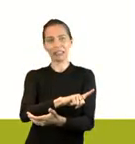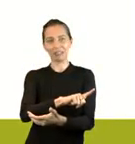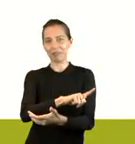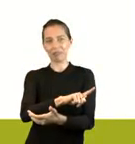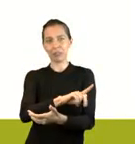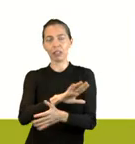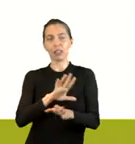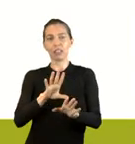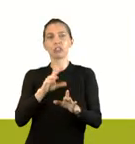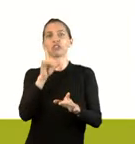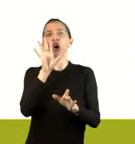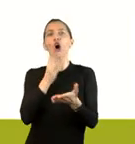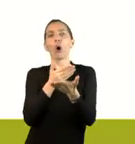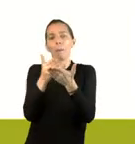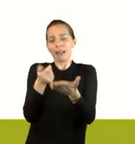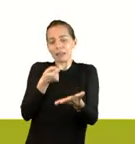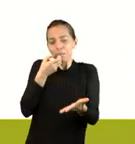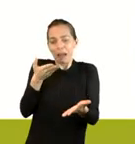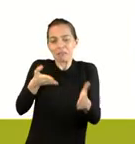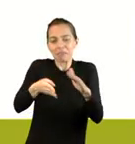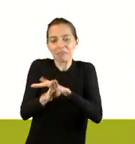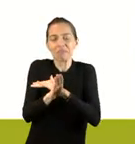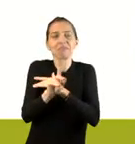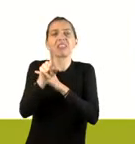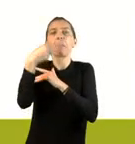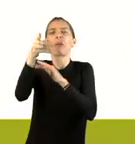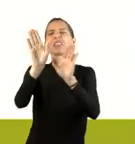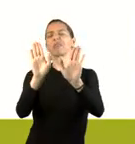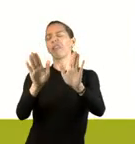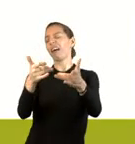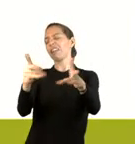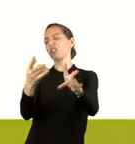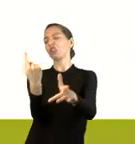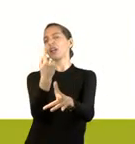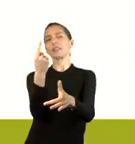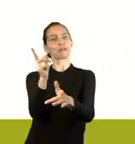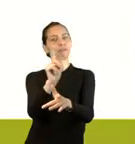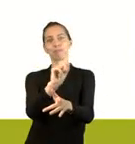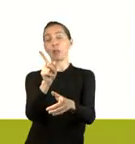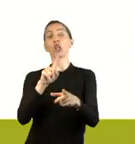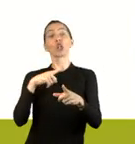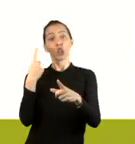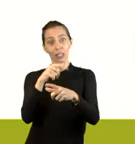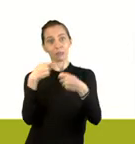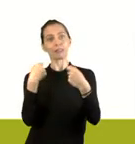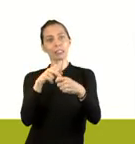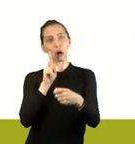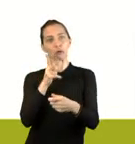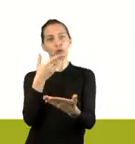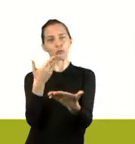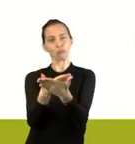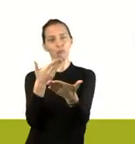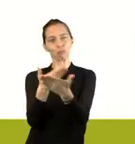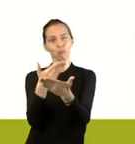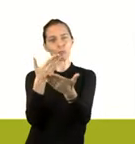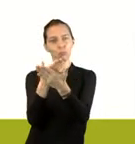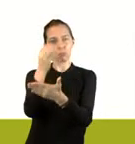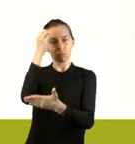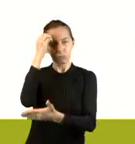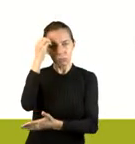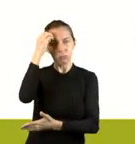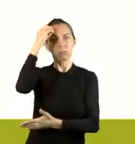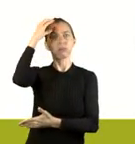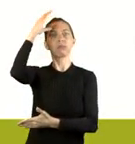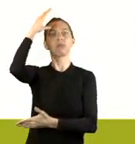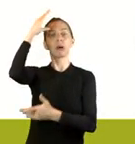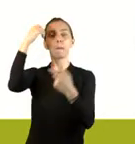lá fica. Então, a riqueza, o investimento, o patrimônio, requer que você sempre continue estudando sobre